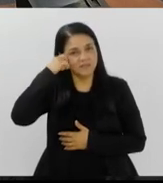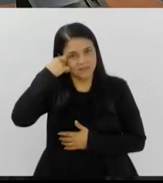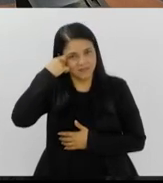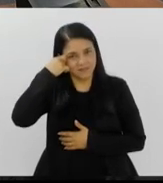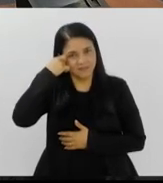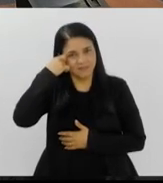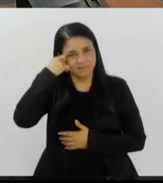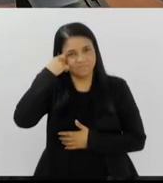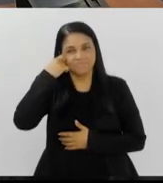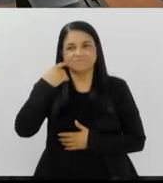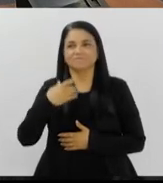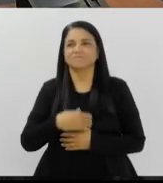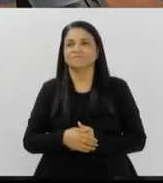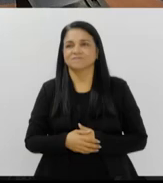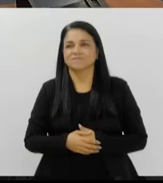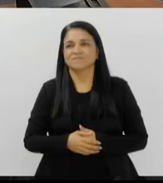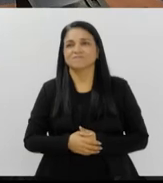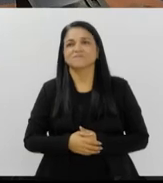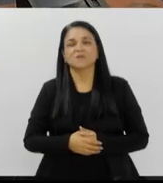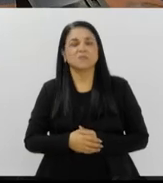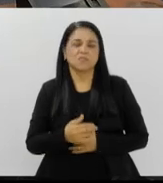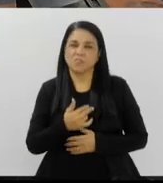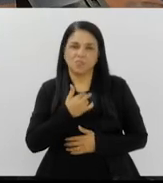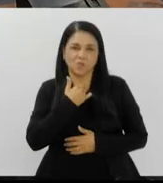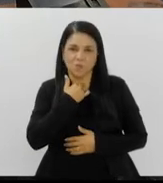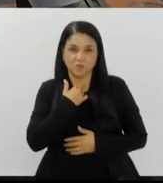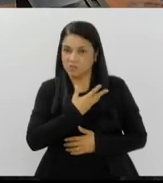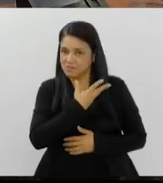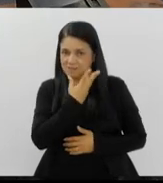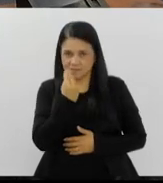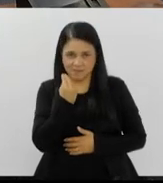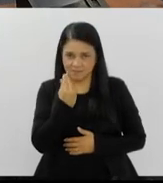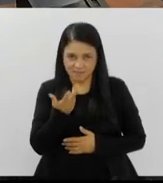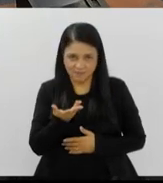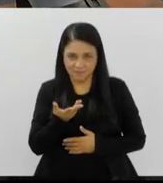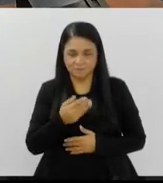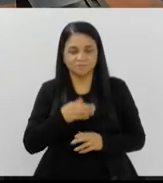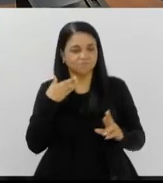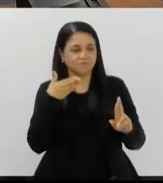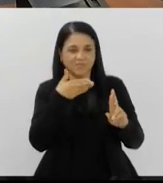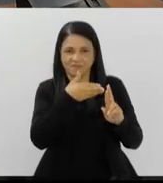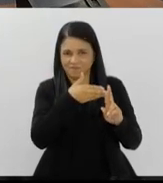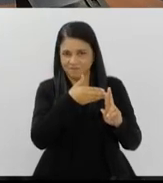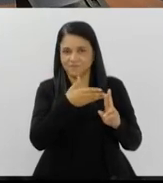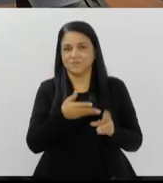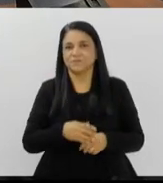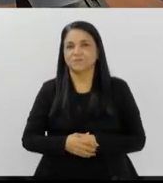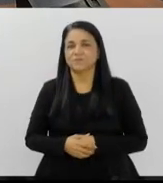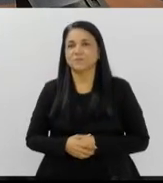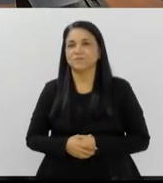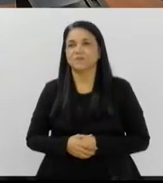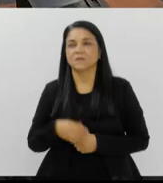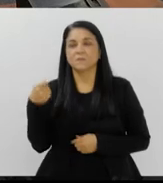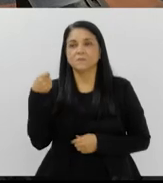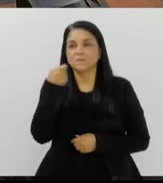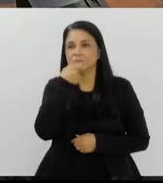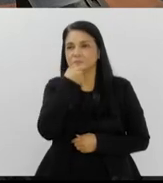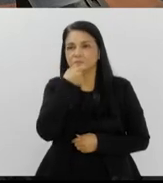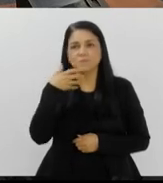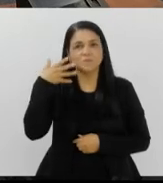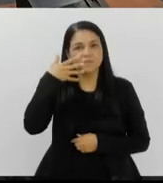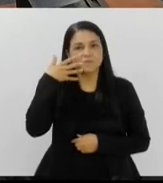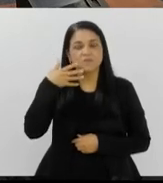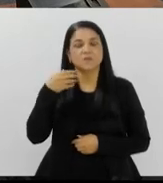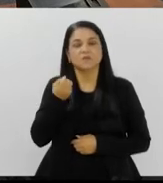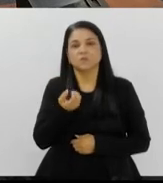né? E a gente não pode deixar de fazer essa referência. Passa a palavra agora ao doutor